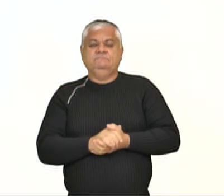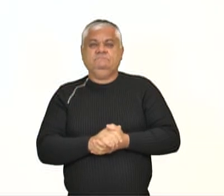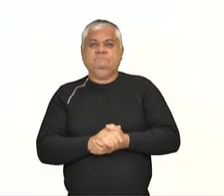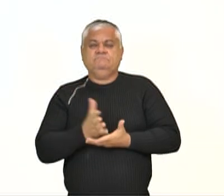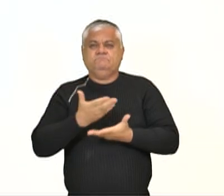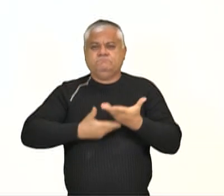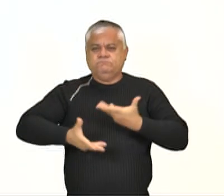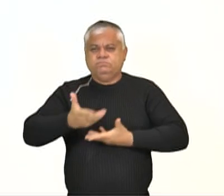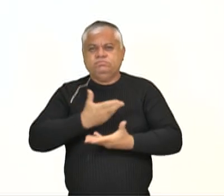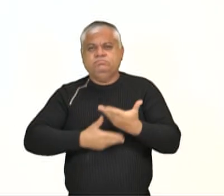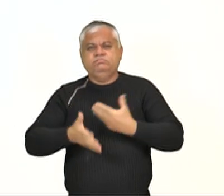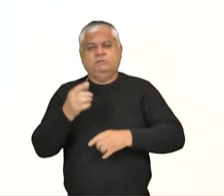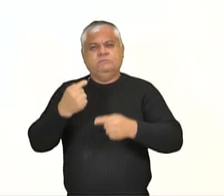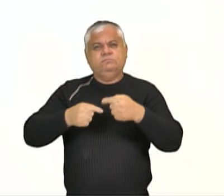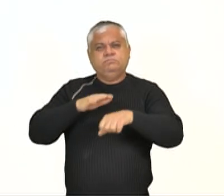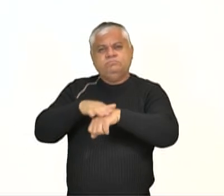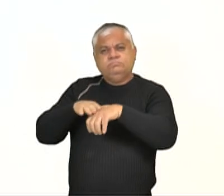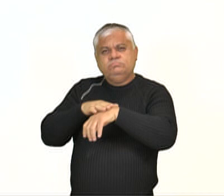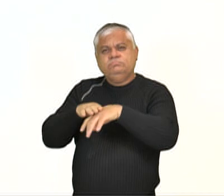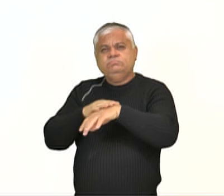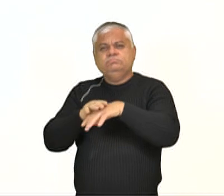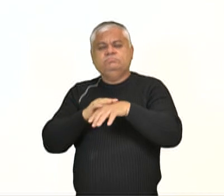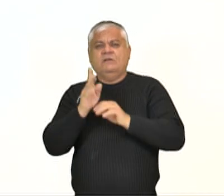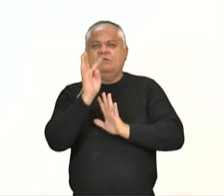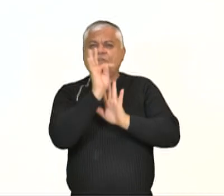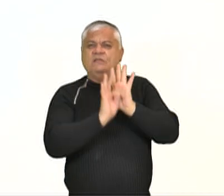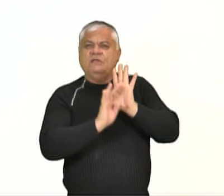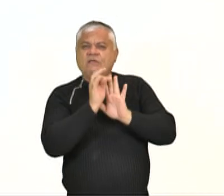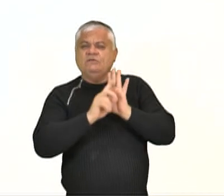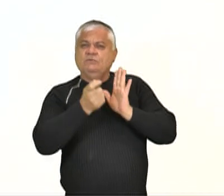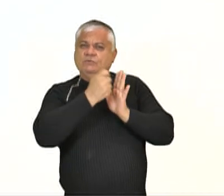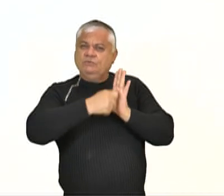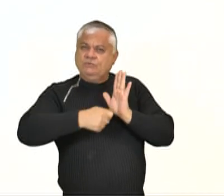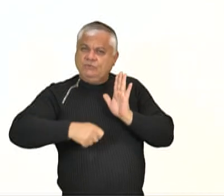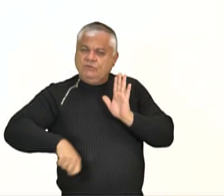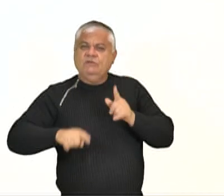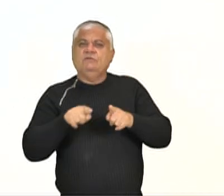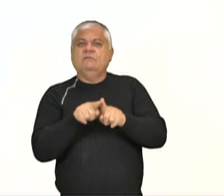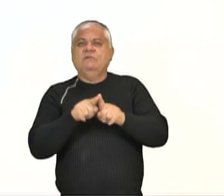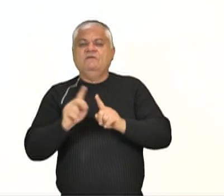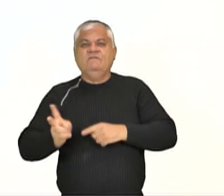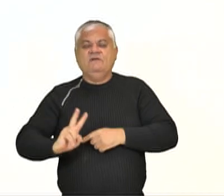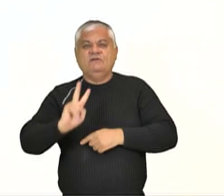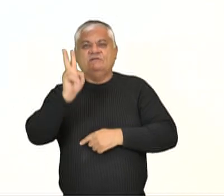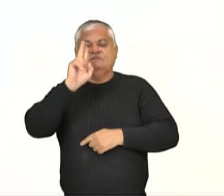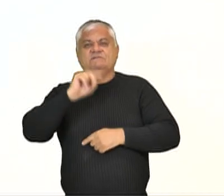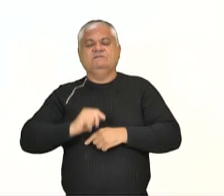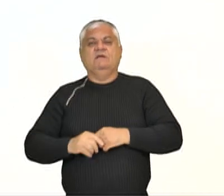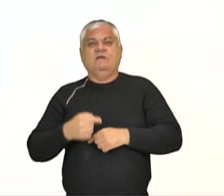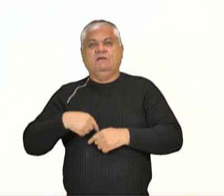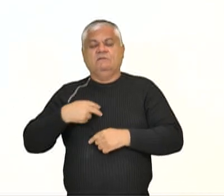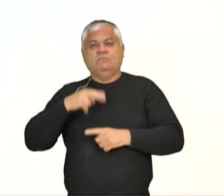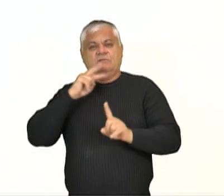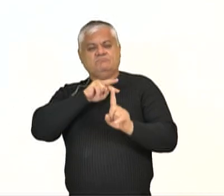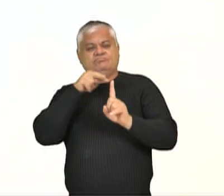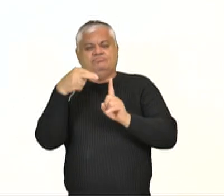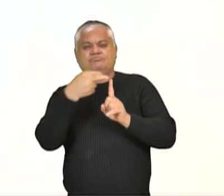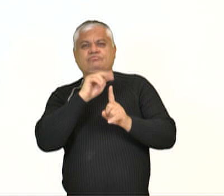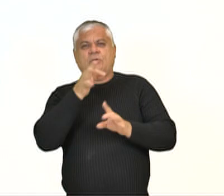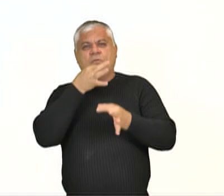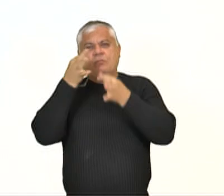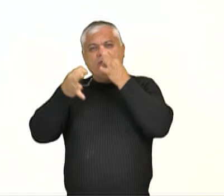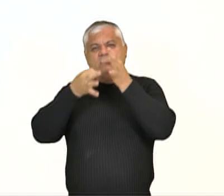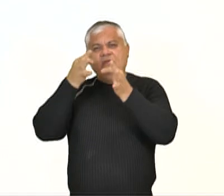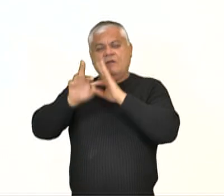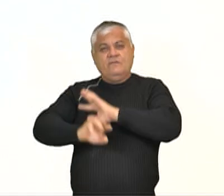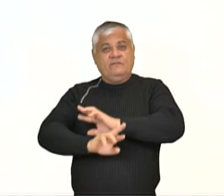Compartilhar, discutir com os colegas a leitura de textos escritos pelo grupo, valorizando os diferentes pontos de vista defendidos pelos